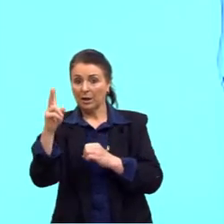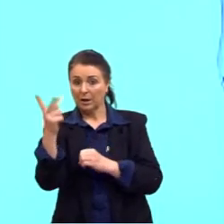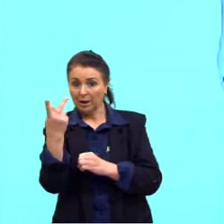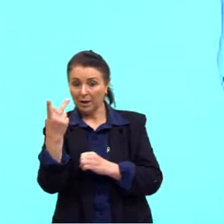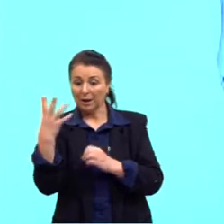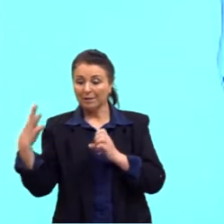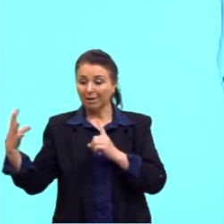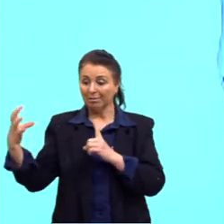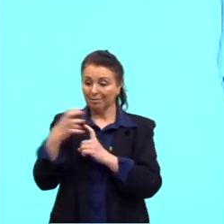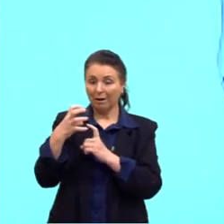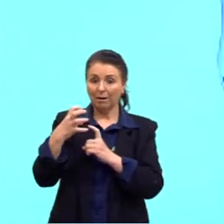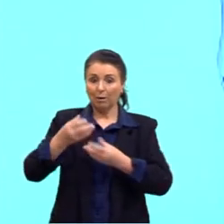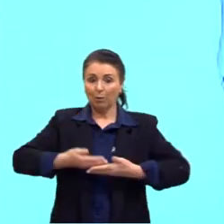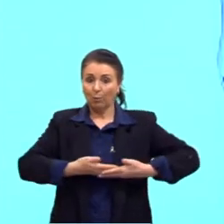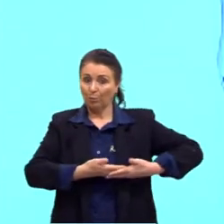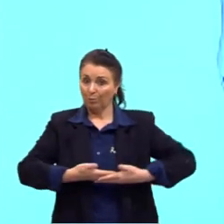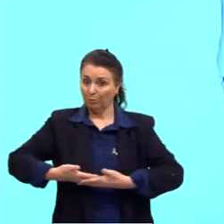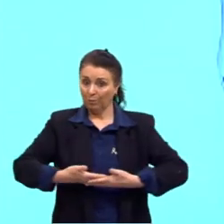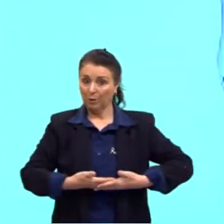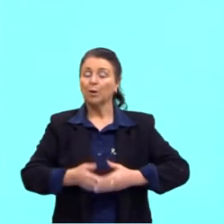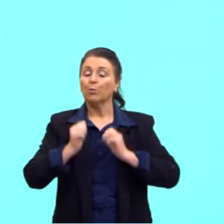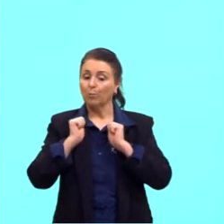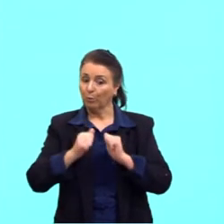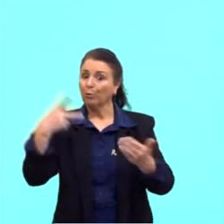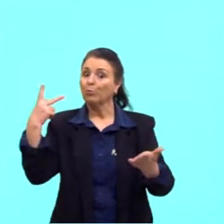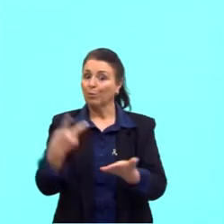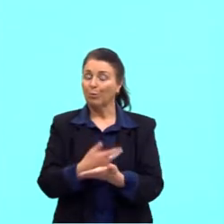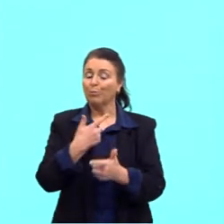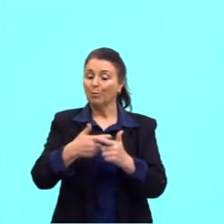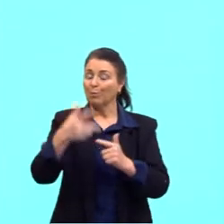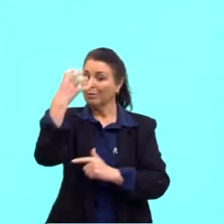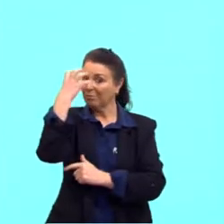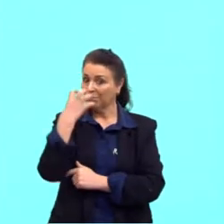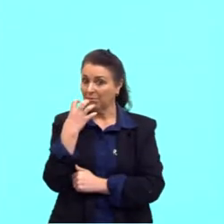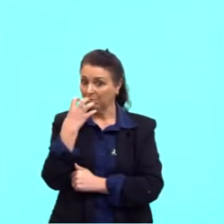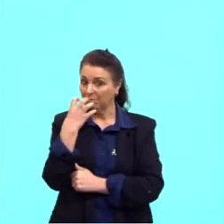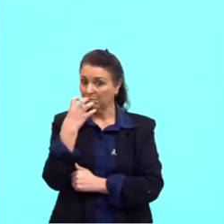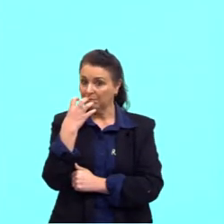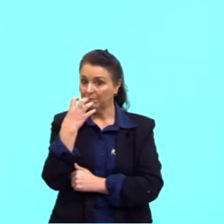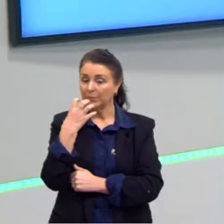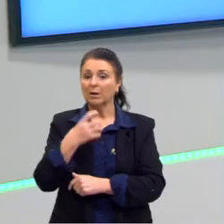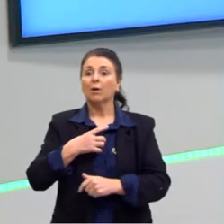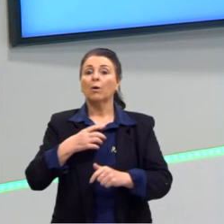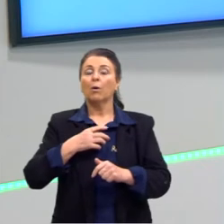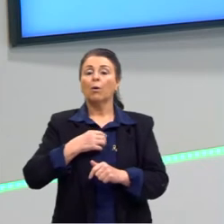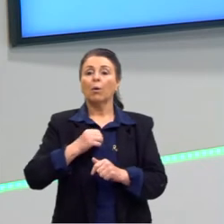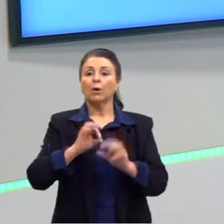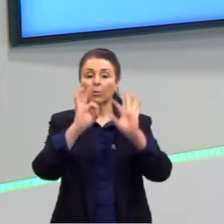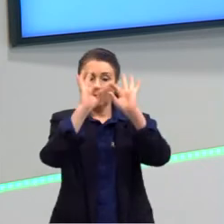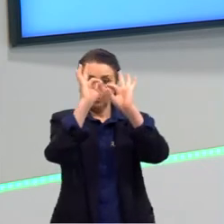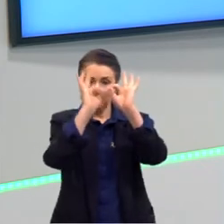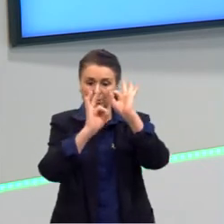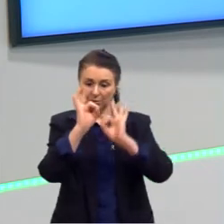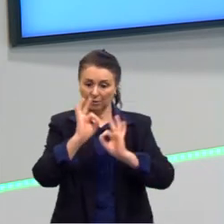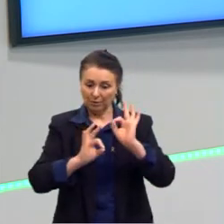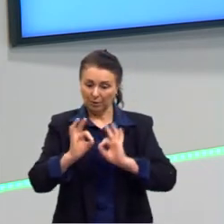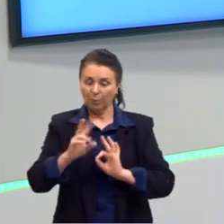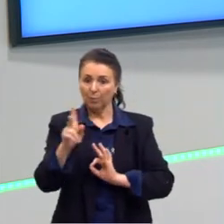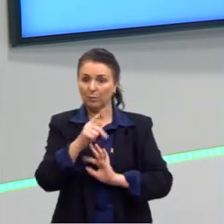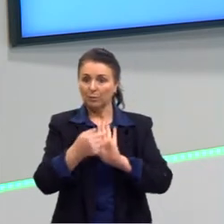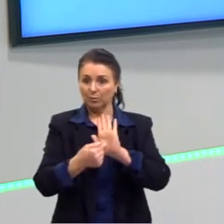pode ocorrer problemas aqui uma um esquema né aqui um